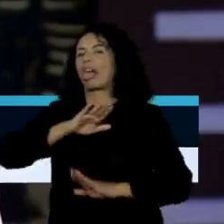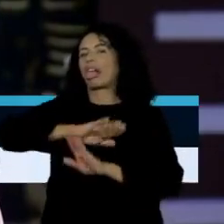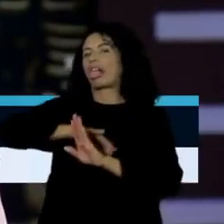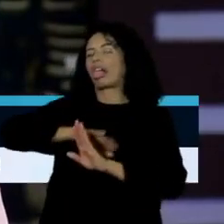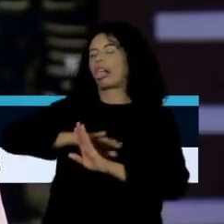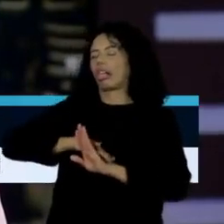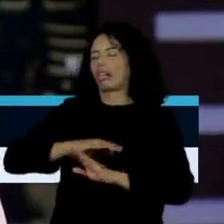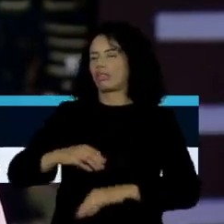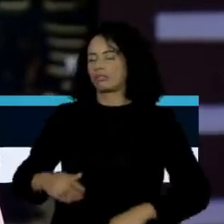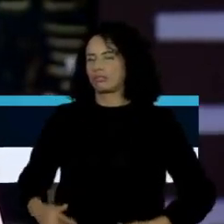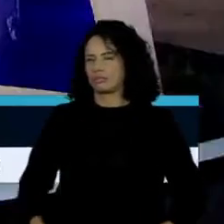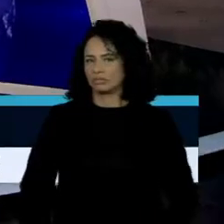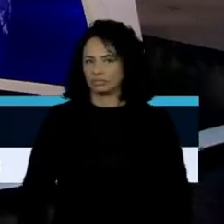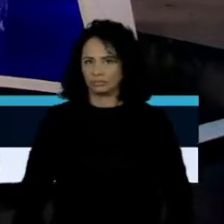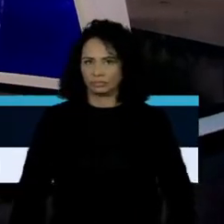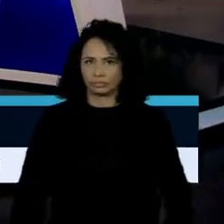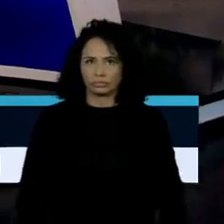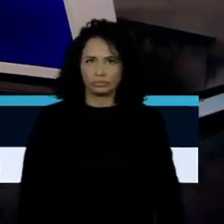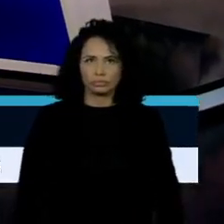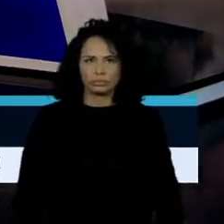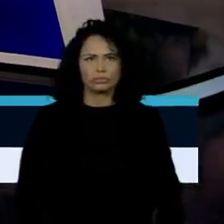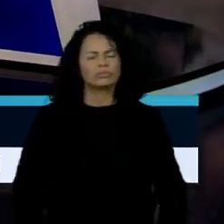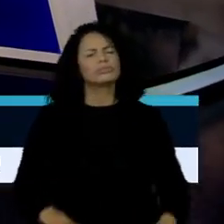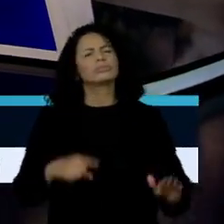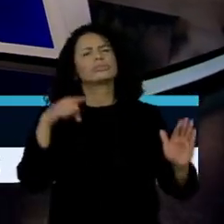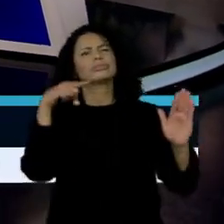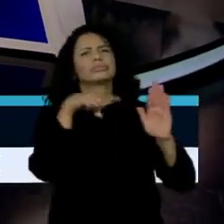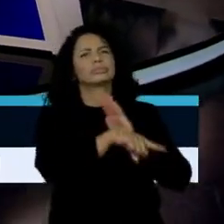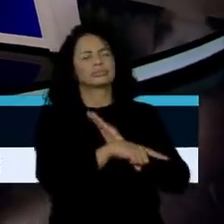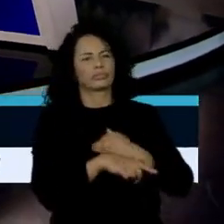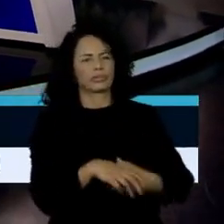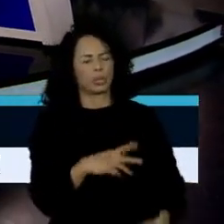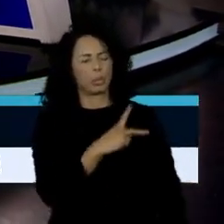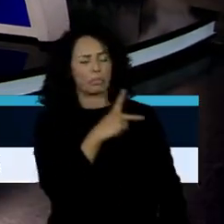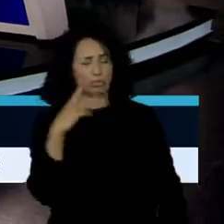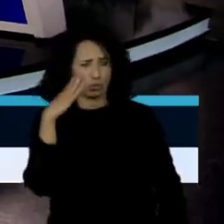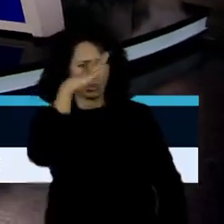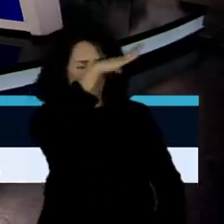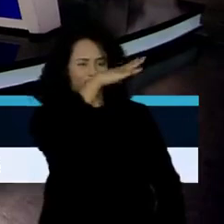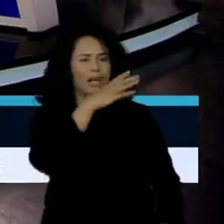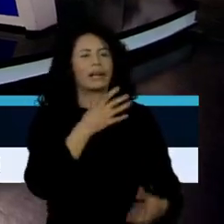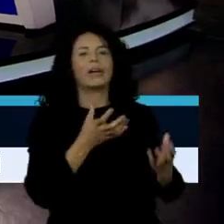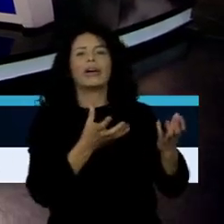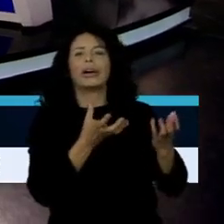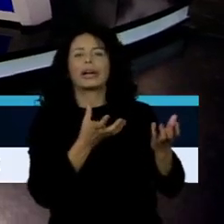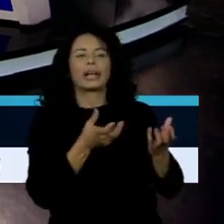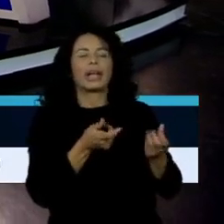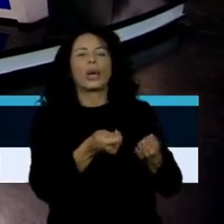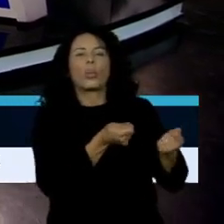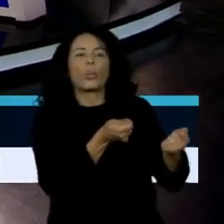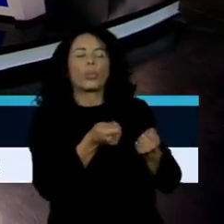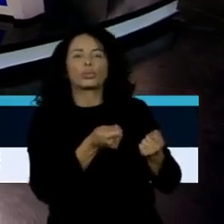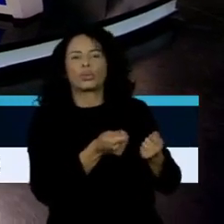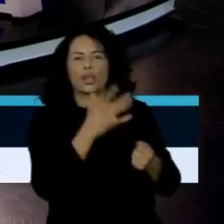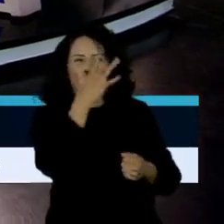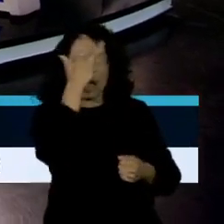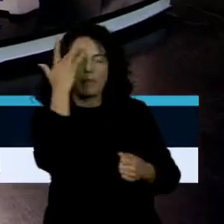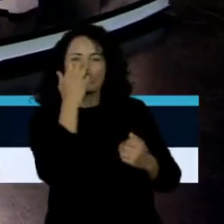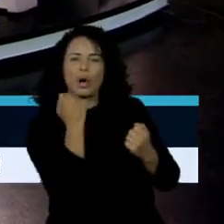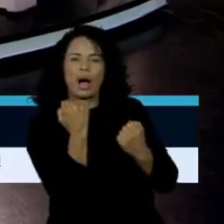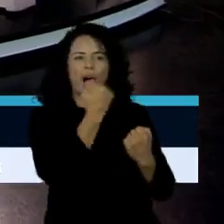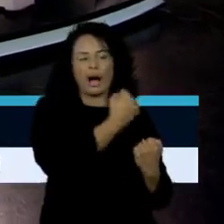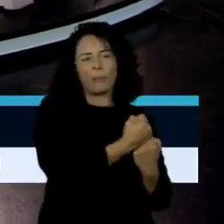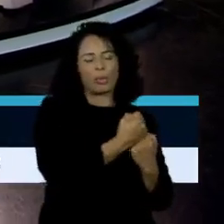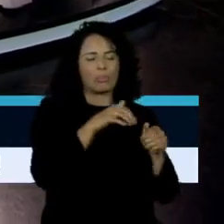Unidos treinado o presidente está tentando arregimentar seus apoiadores para novas manifestações no Sete de Setembro nos